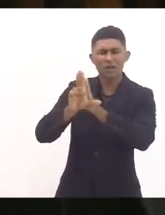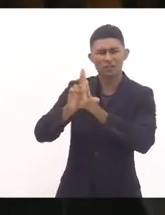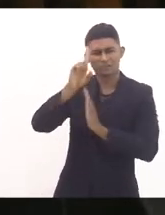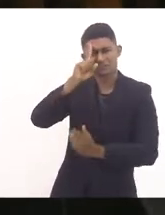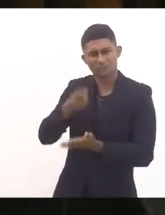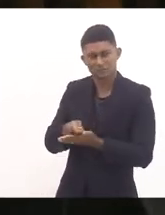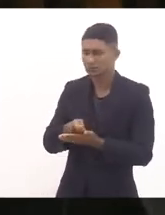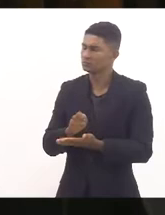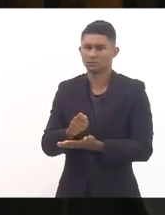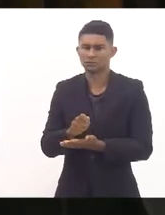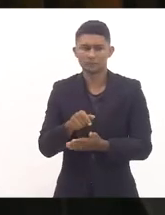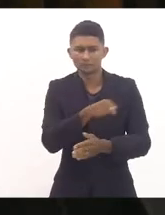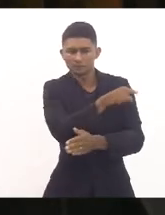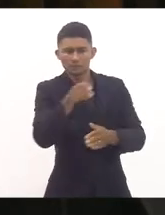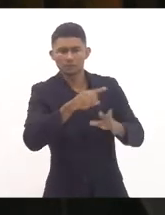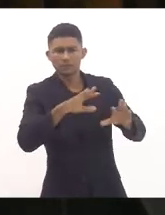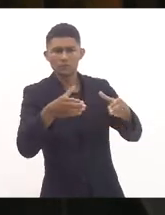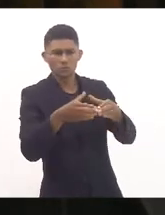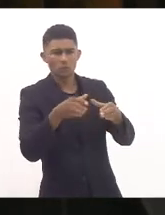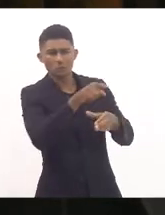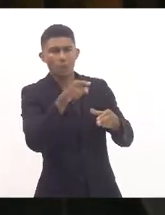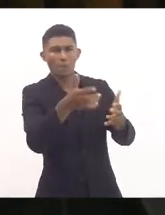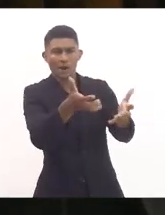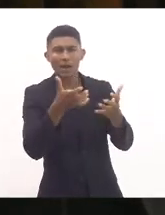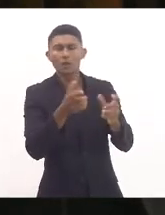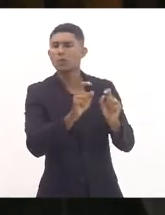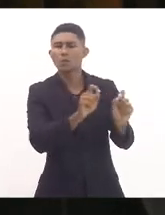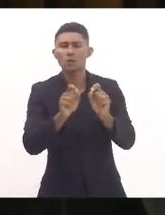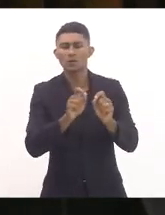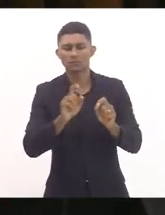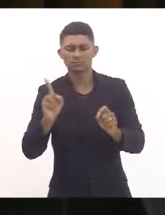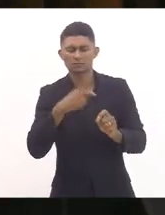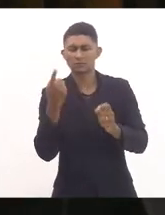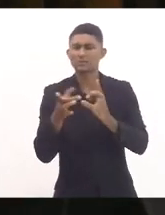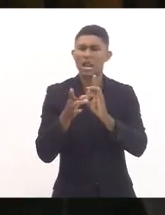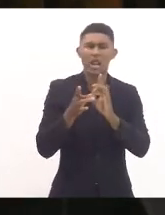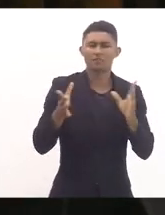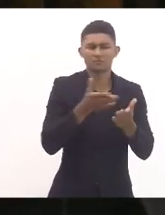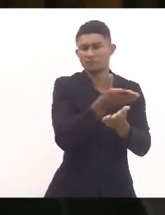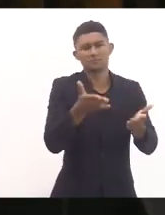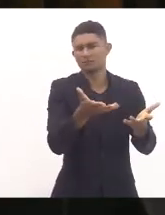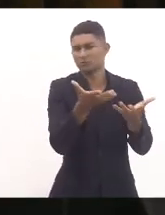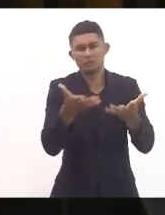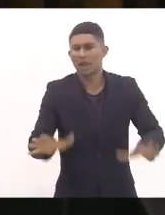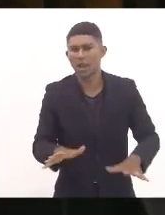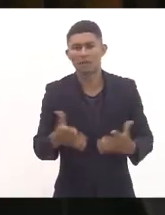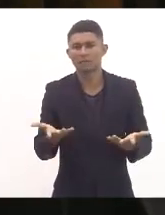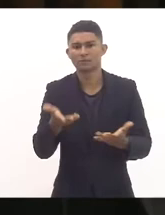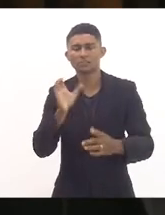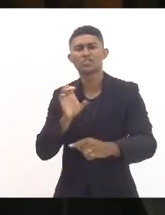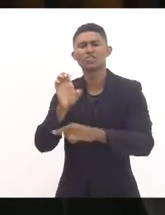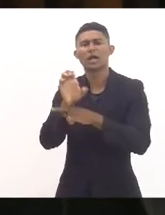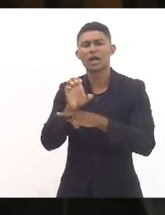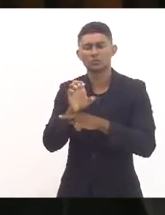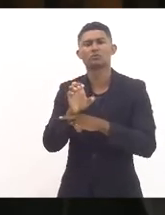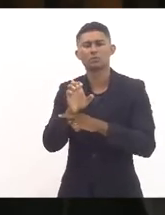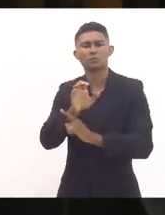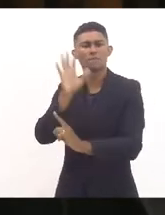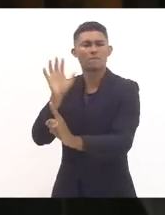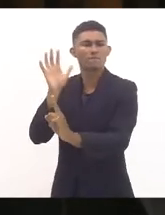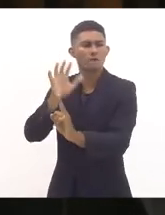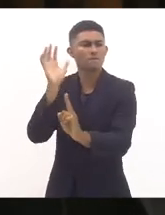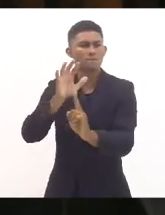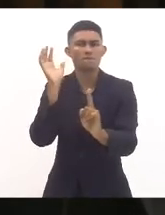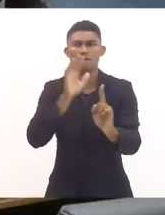turma tenta fazer é intervir na nossa liberdade, querendo fazer um Estado cada vez mais paquidérmico, querendo fazer com